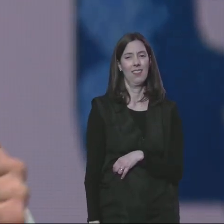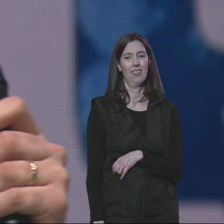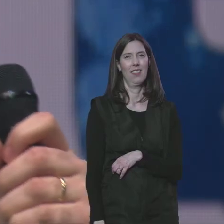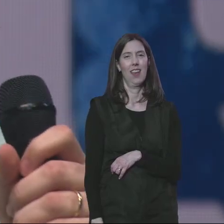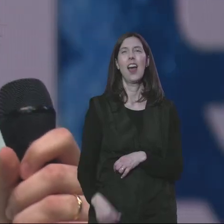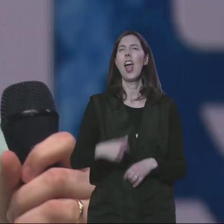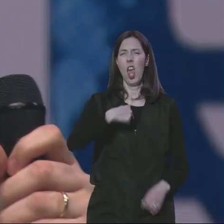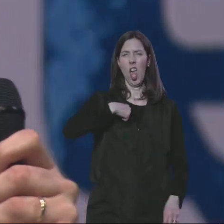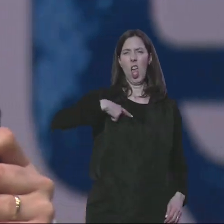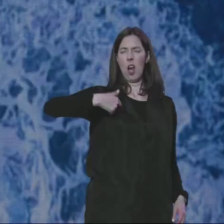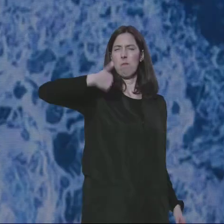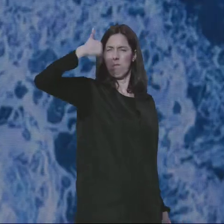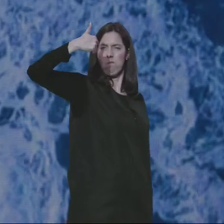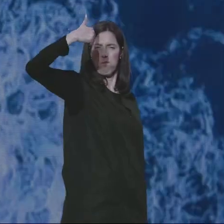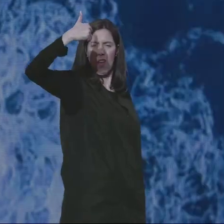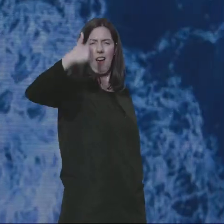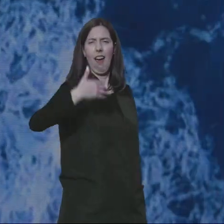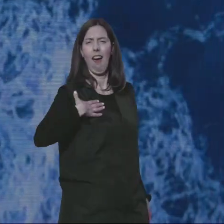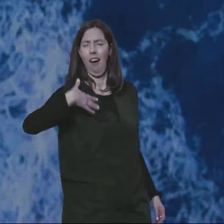Eu sou o cara.